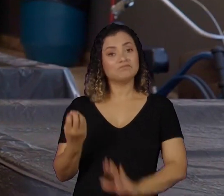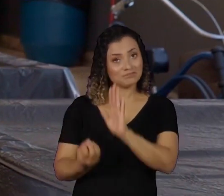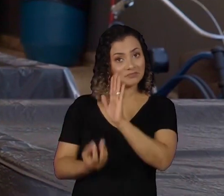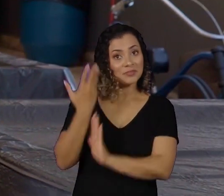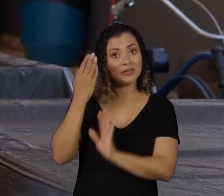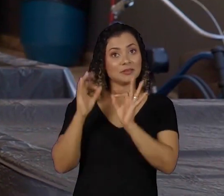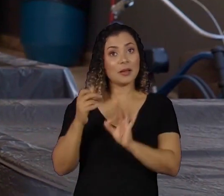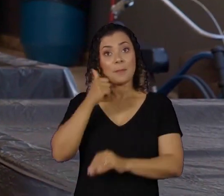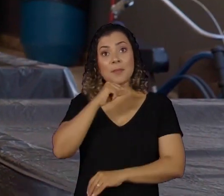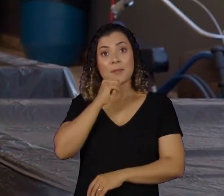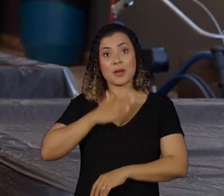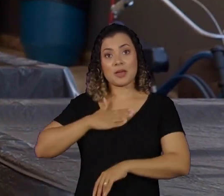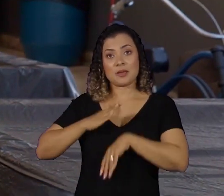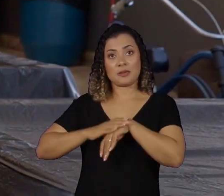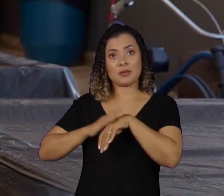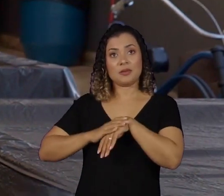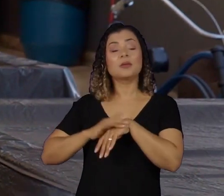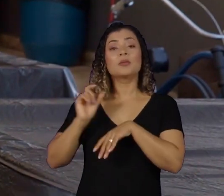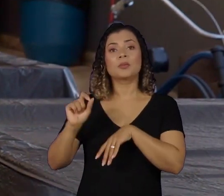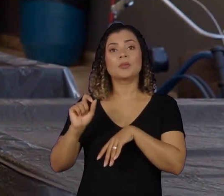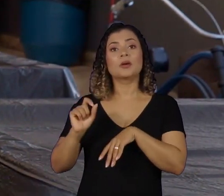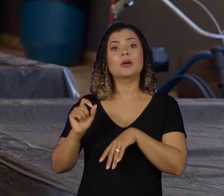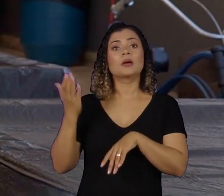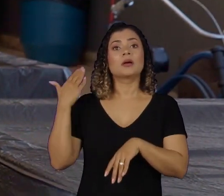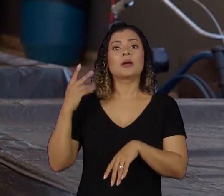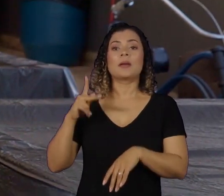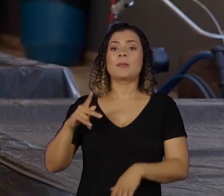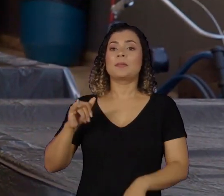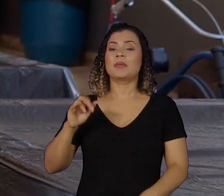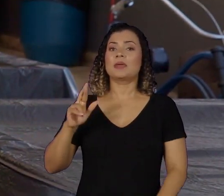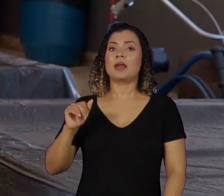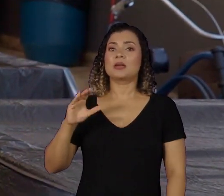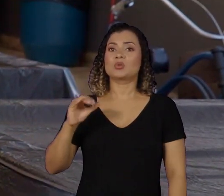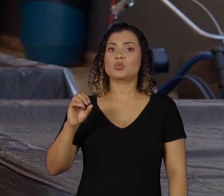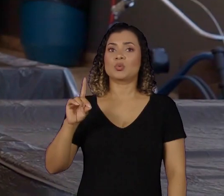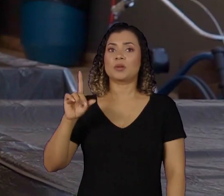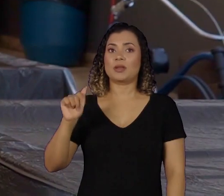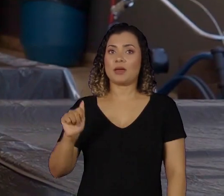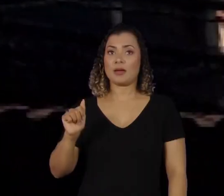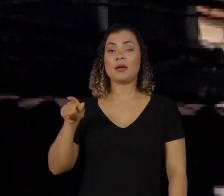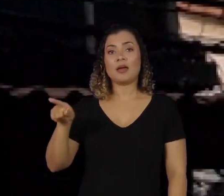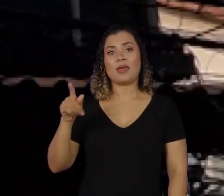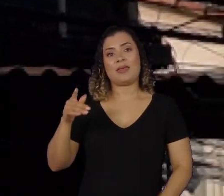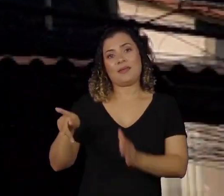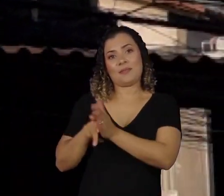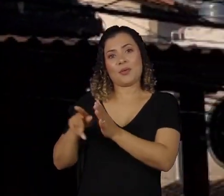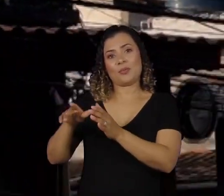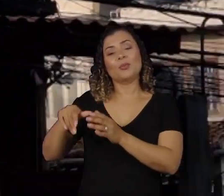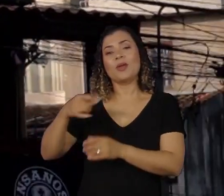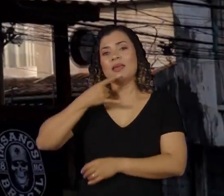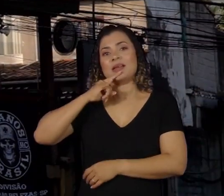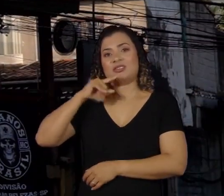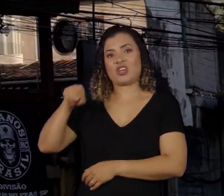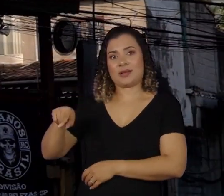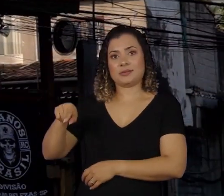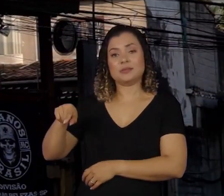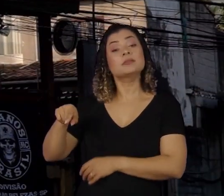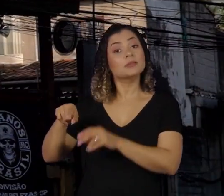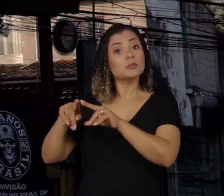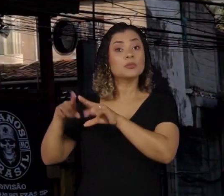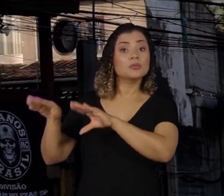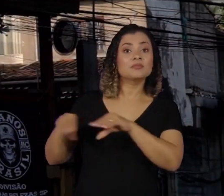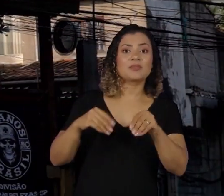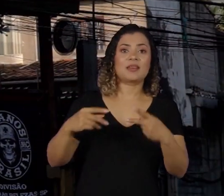1992, né? Minha mãe tem uma ligação com a Pirassununga, a terra lá da cachaça, a gente quis trazer essa ideia aqui para São Paulo. E aí foi